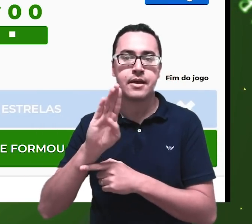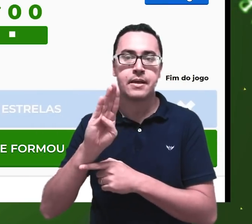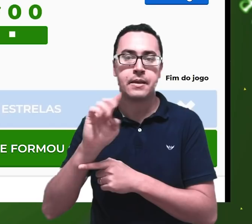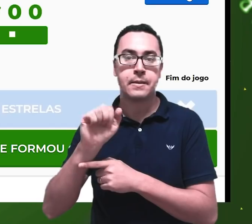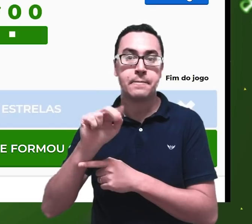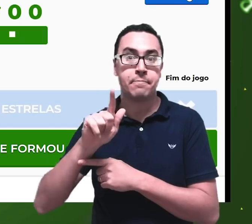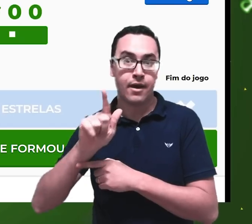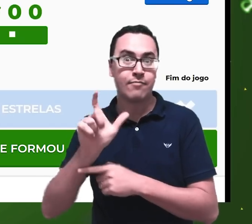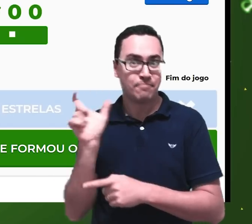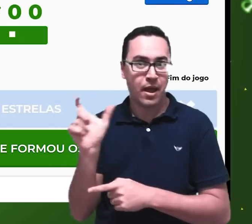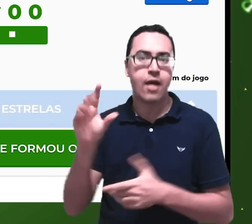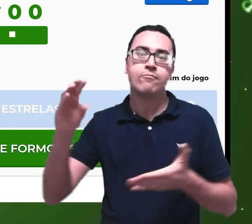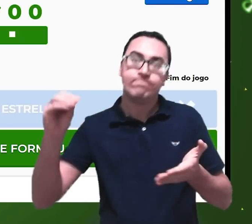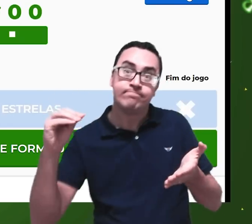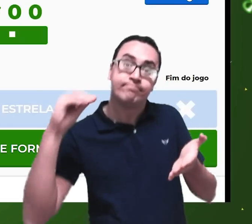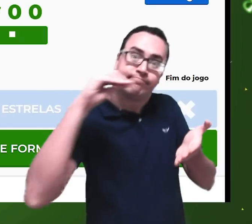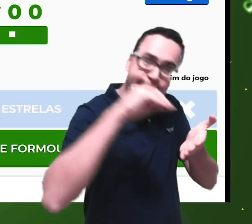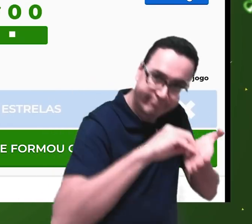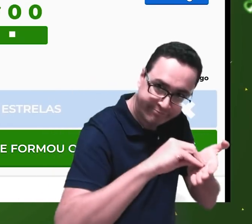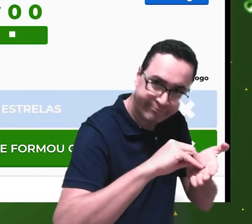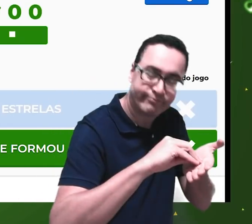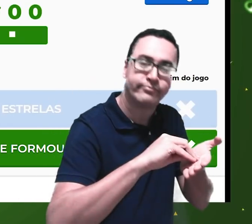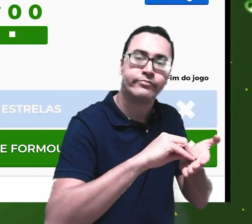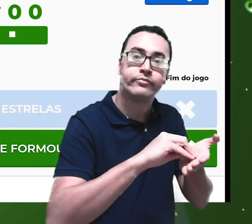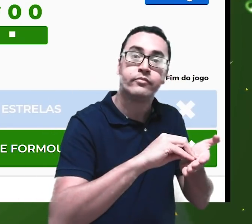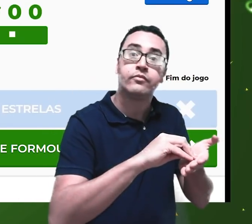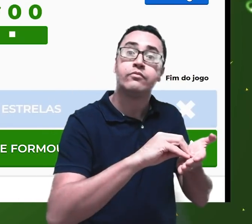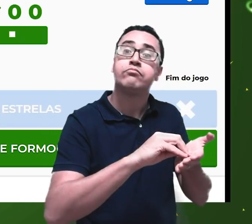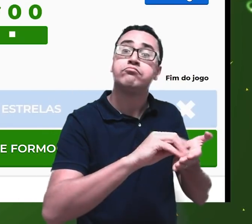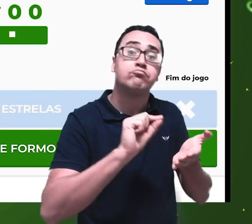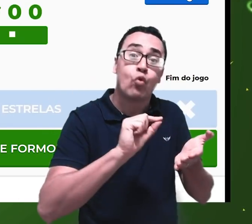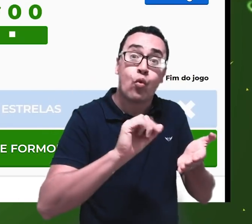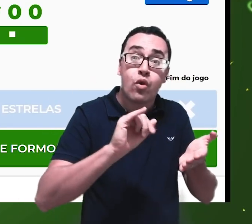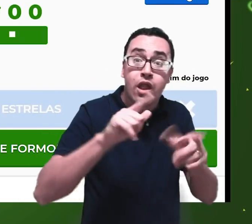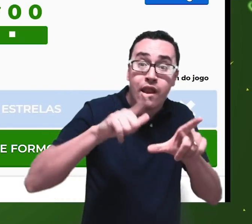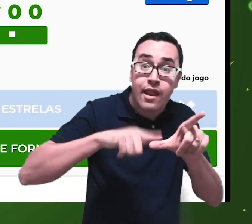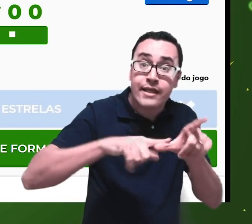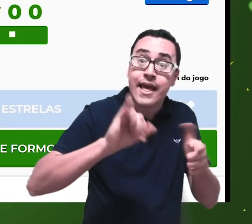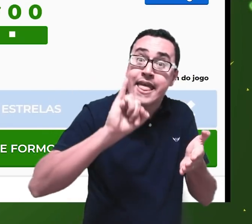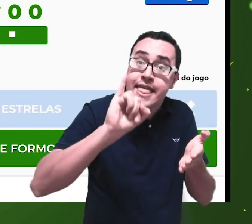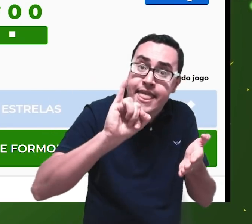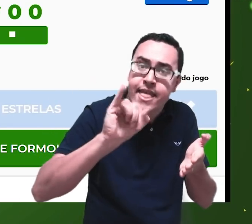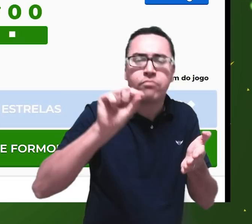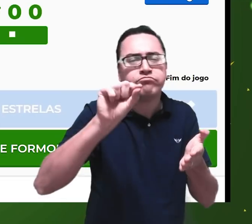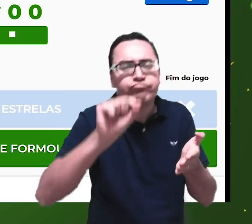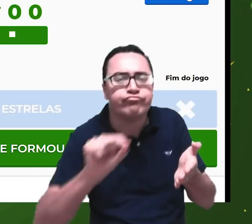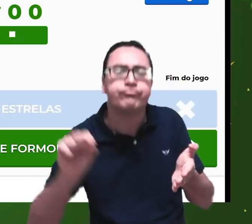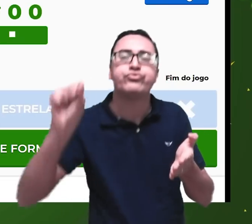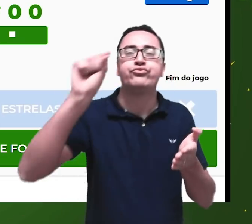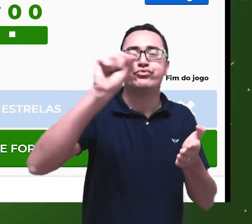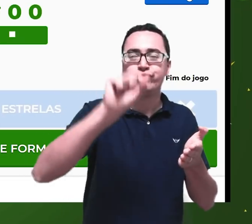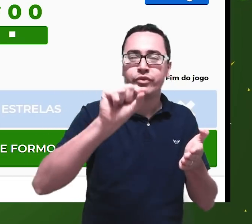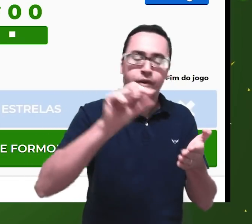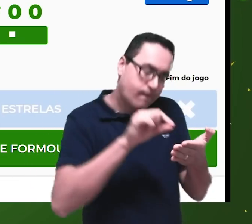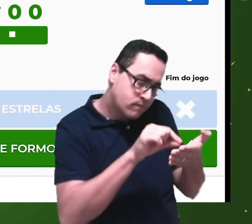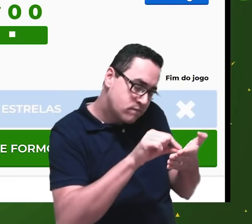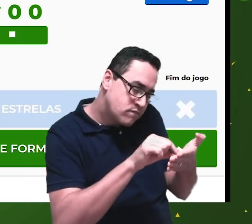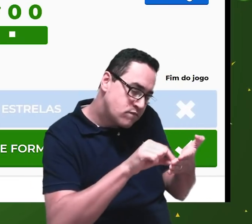Big Bang, nós vamos circular a letra I.